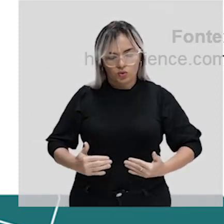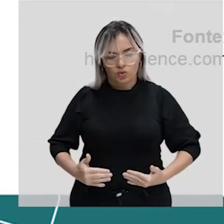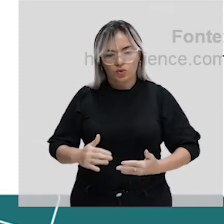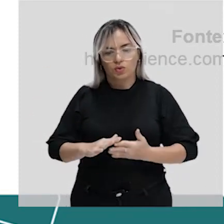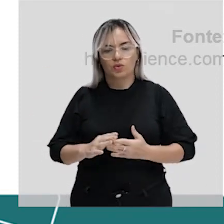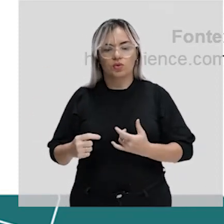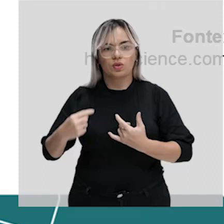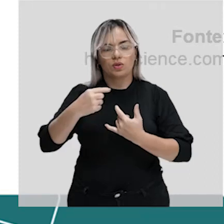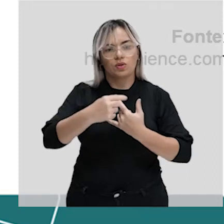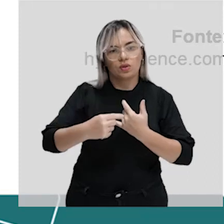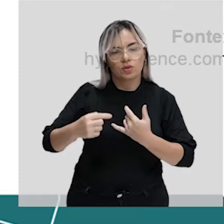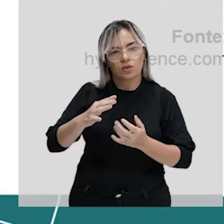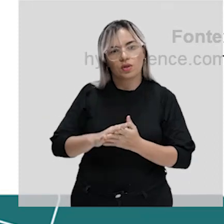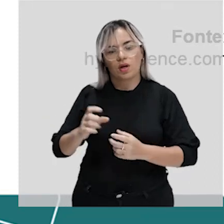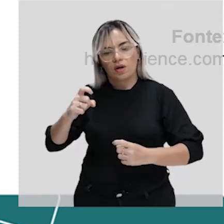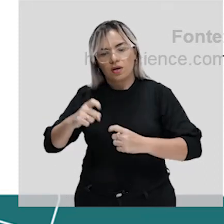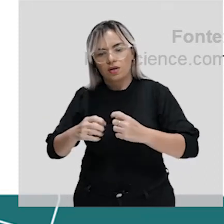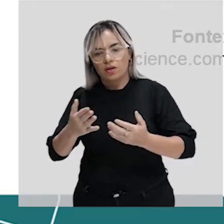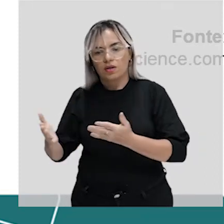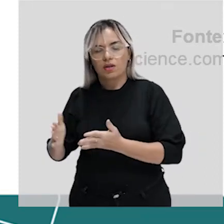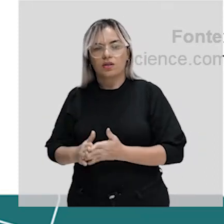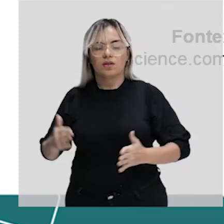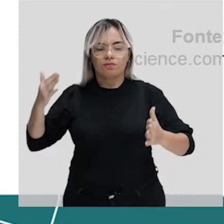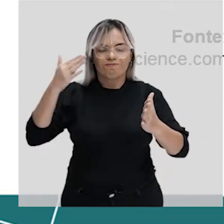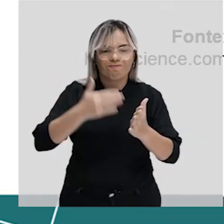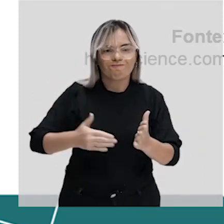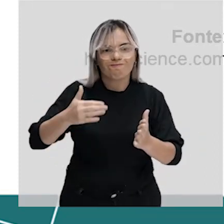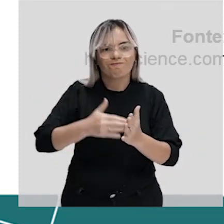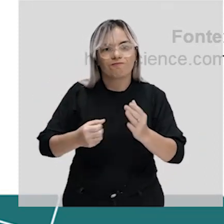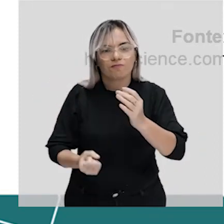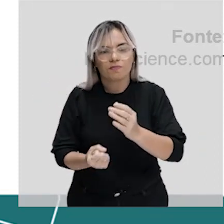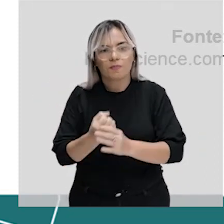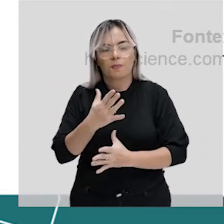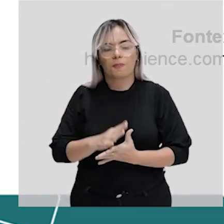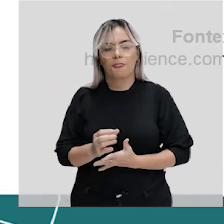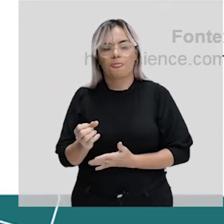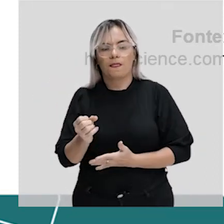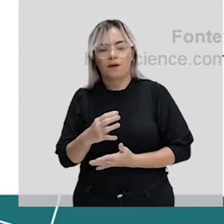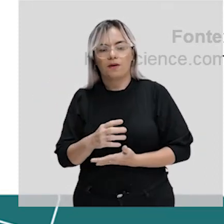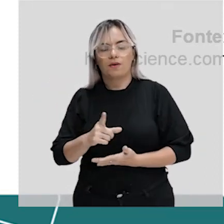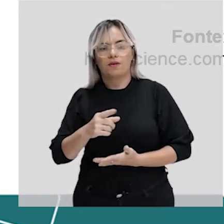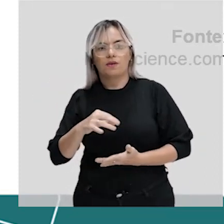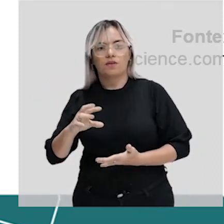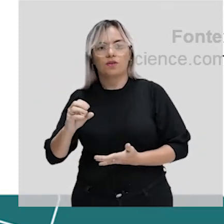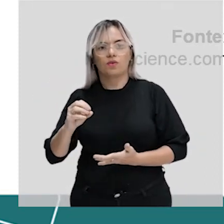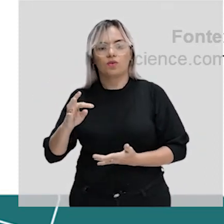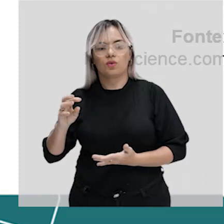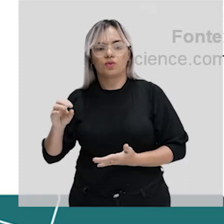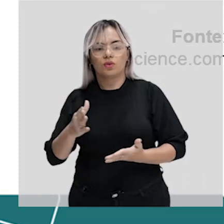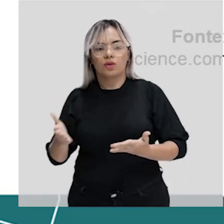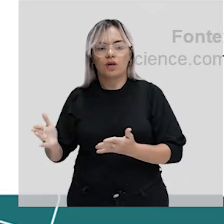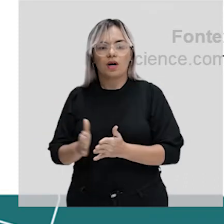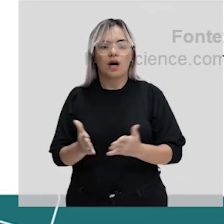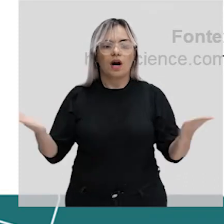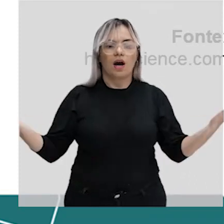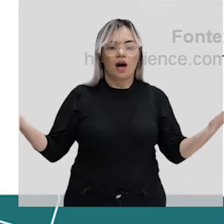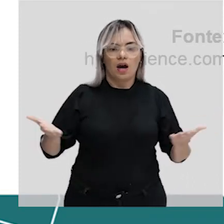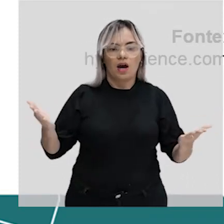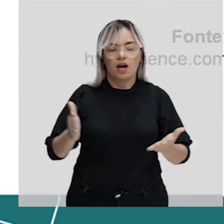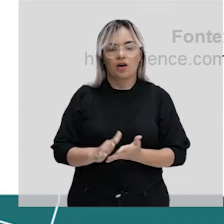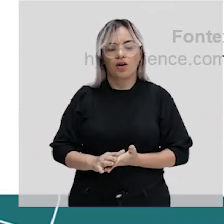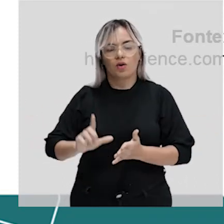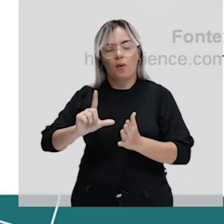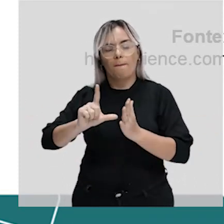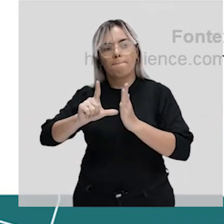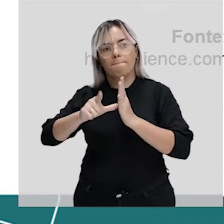essa é uma característica que vai impedir a formação do zigoto. Agora vamos falar de isolamento pós-zigóticos,